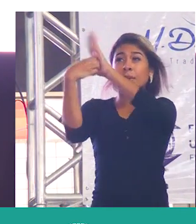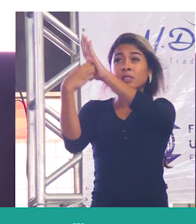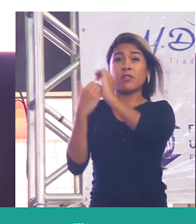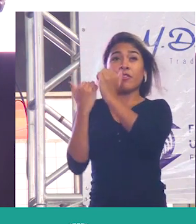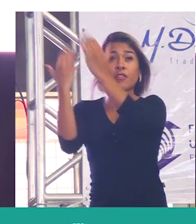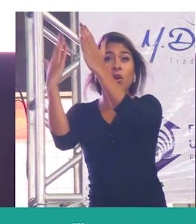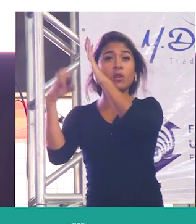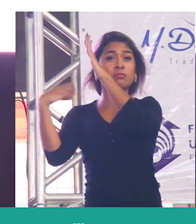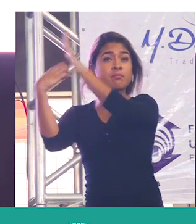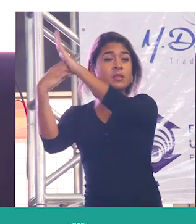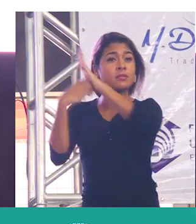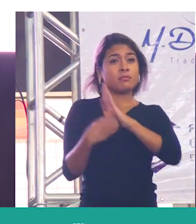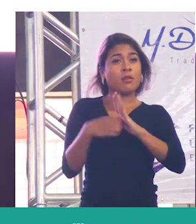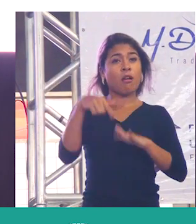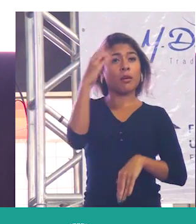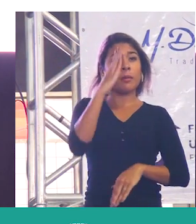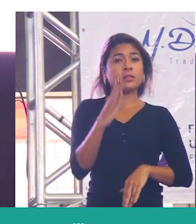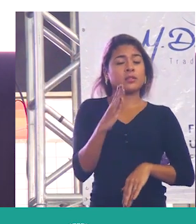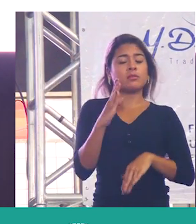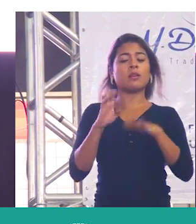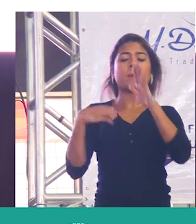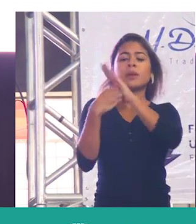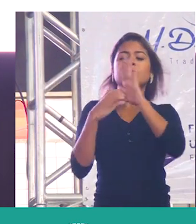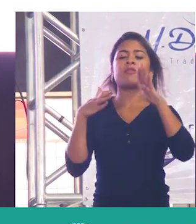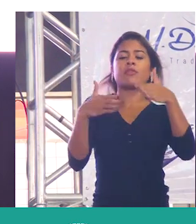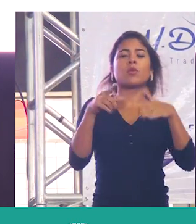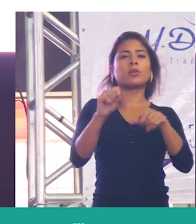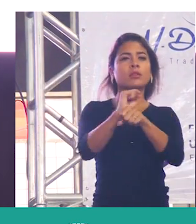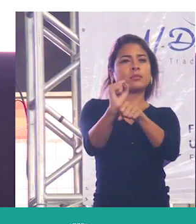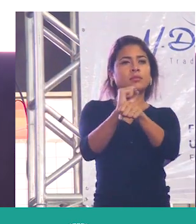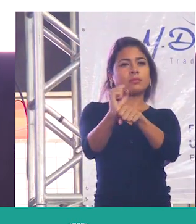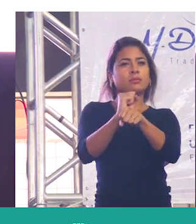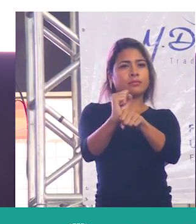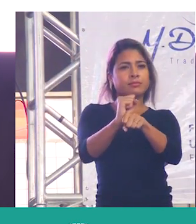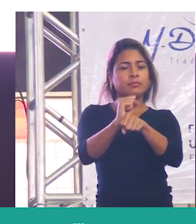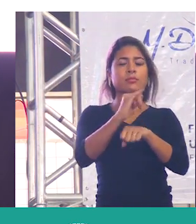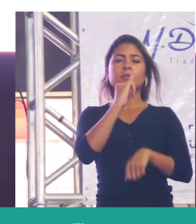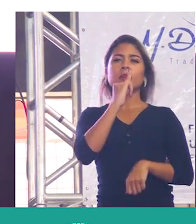automobilísticas para o Brasil. Então, automóveis,